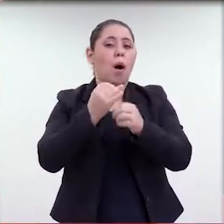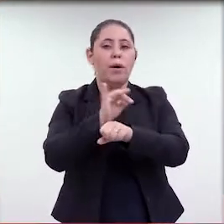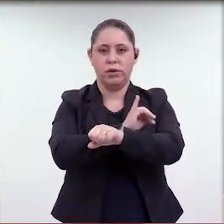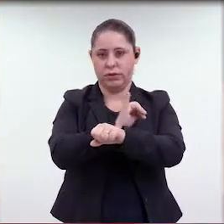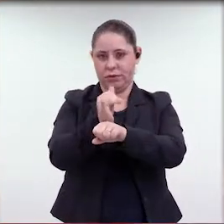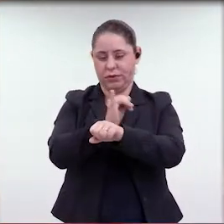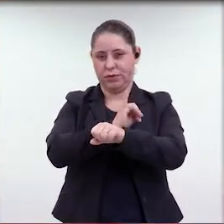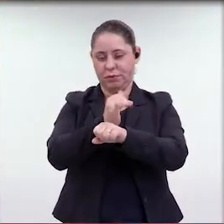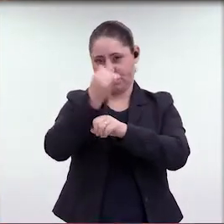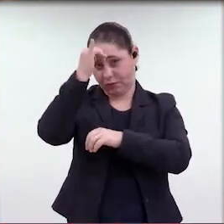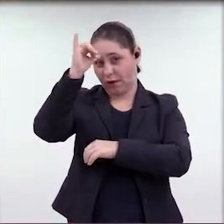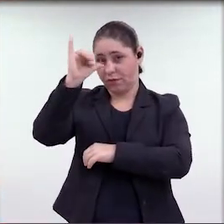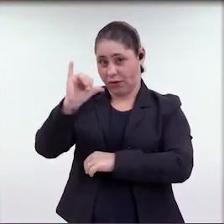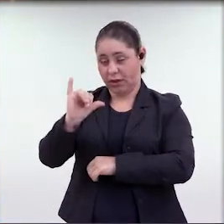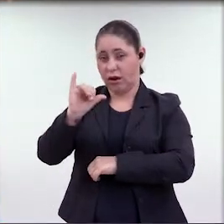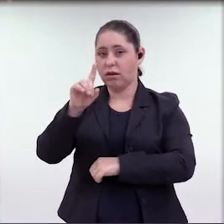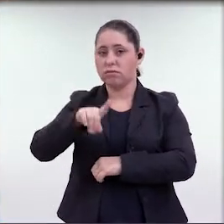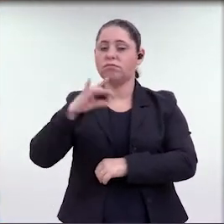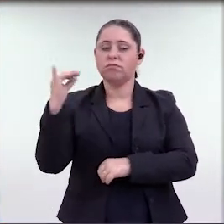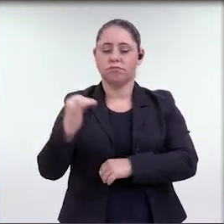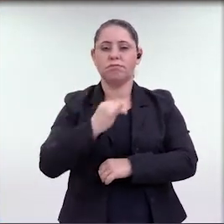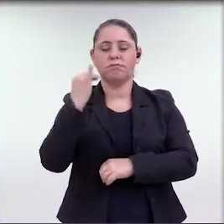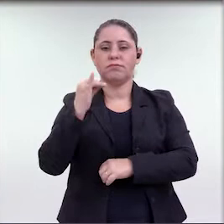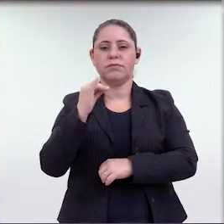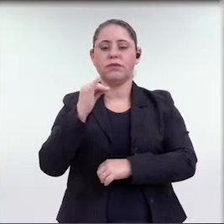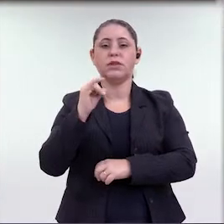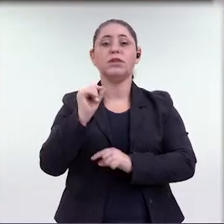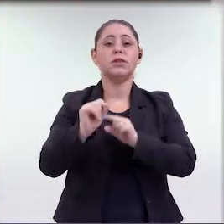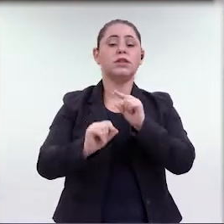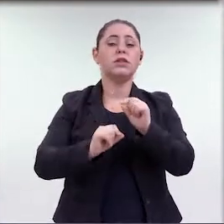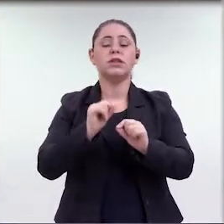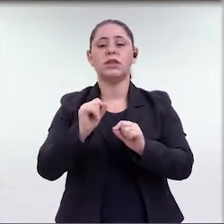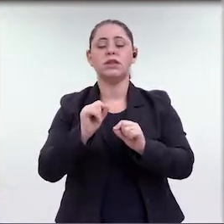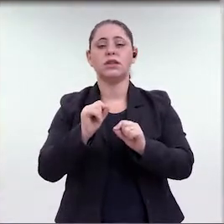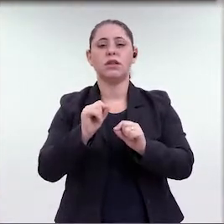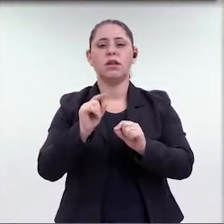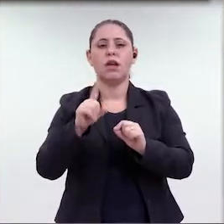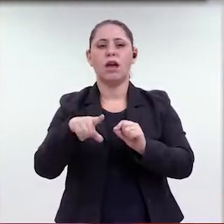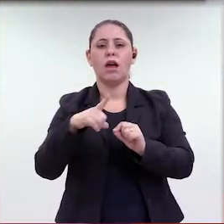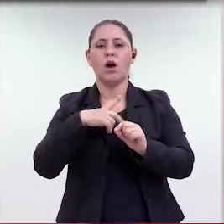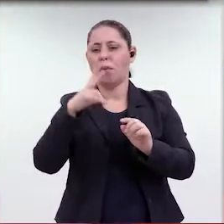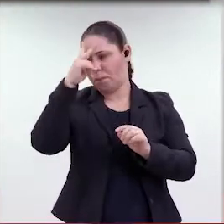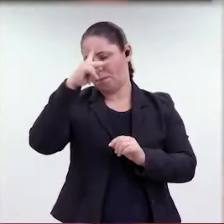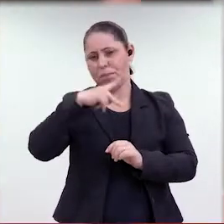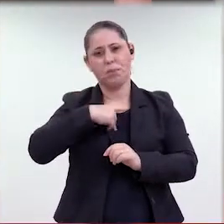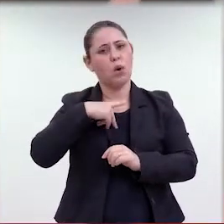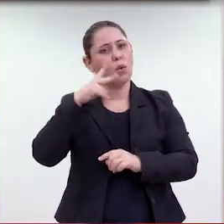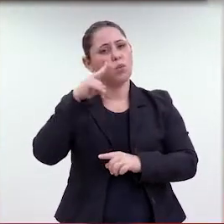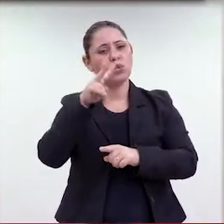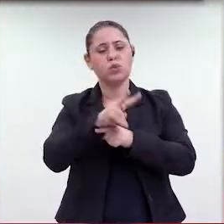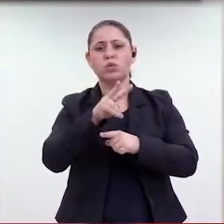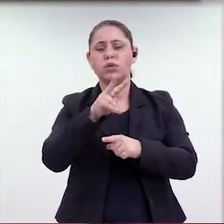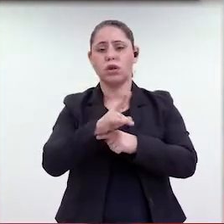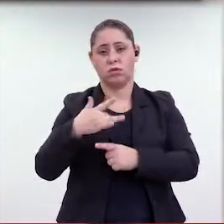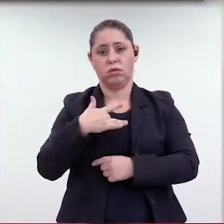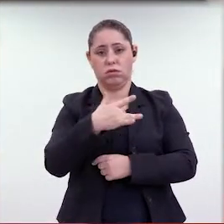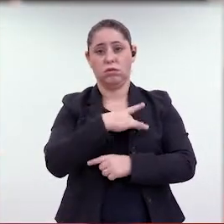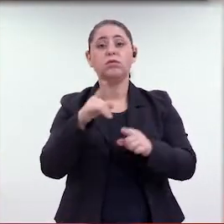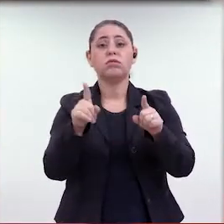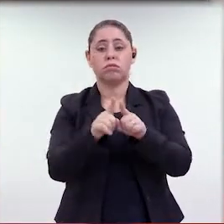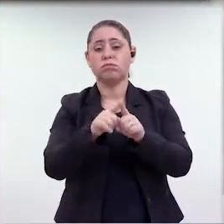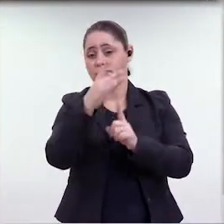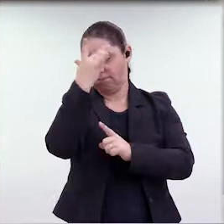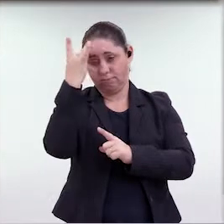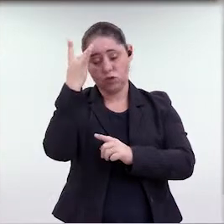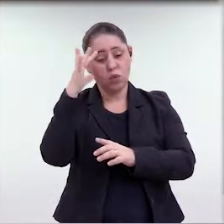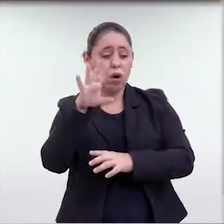algum tipo de medida preventiva, é importante porque, querendo ou não, é o seu próprio cuidado de saúde e também com